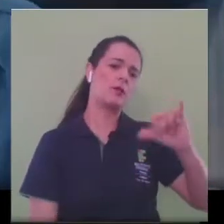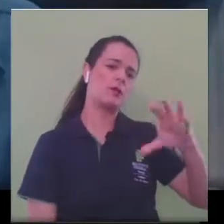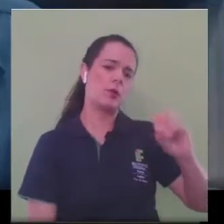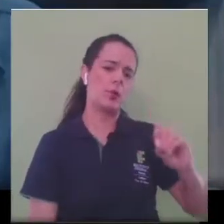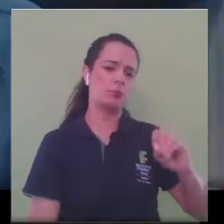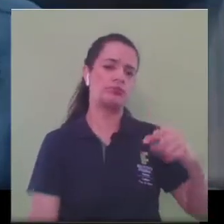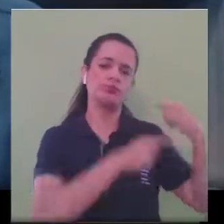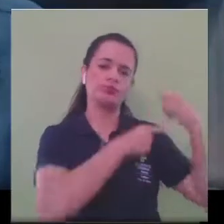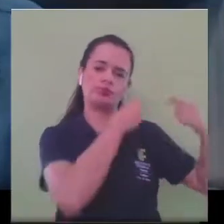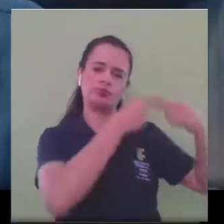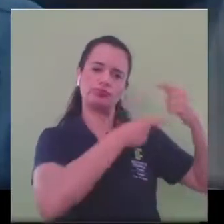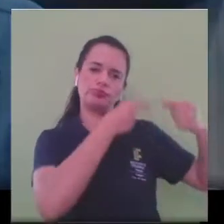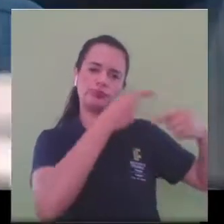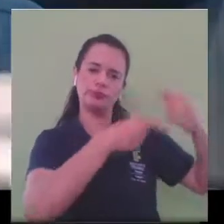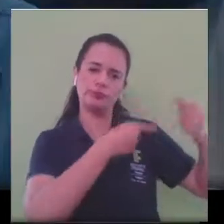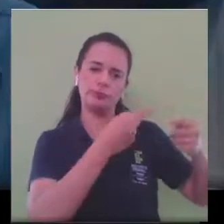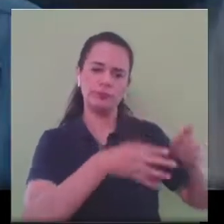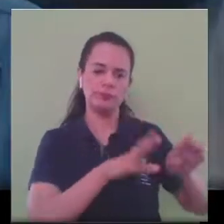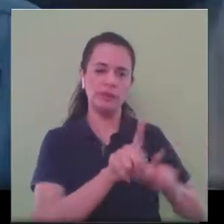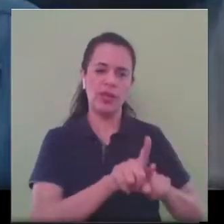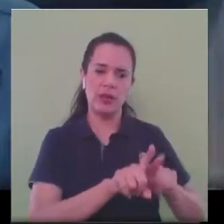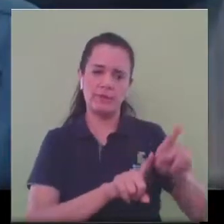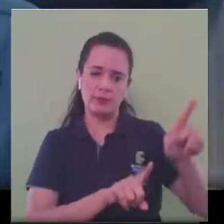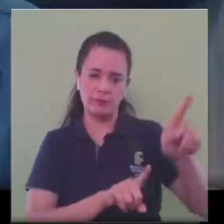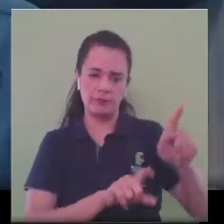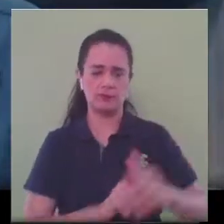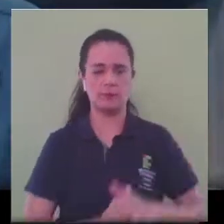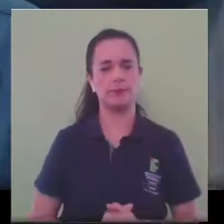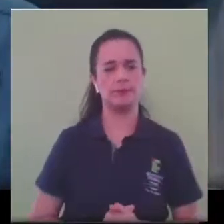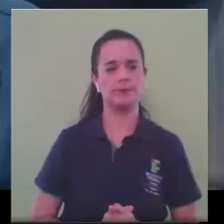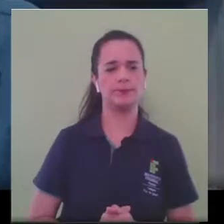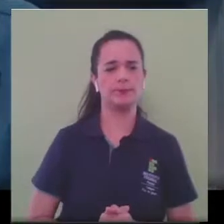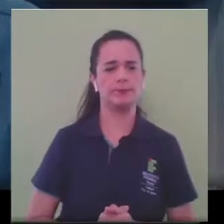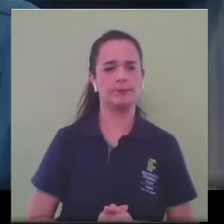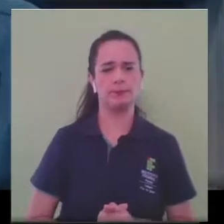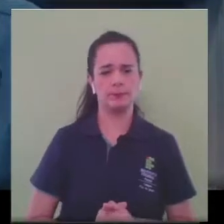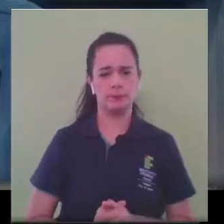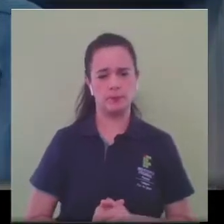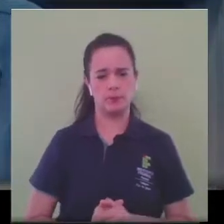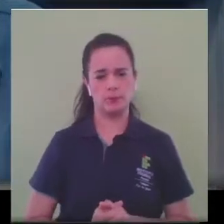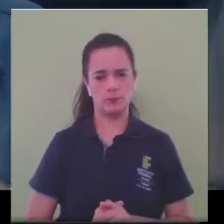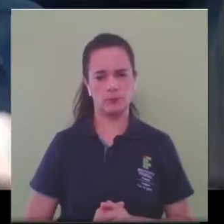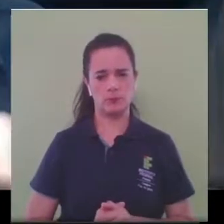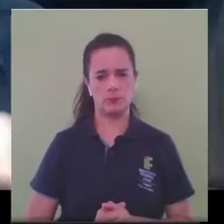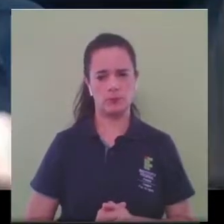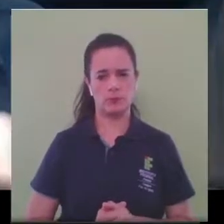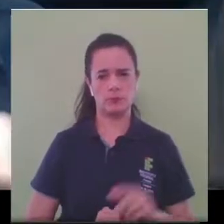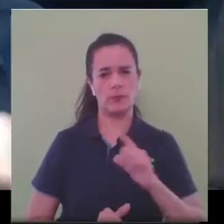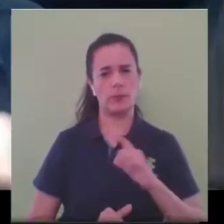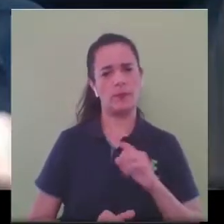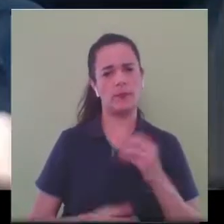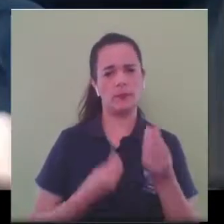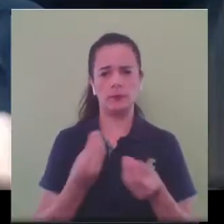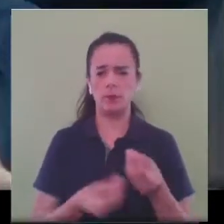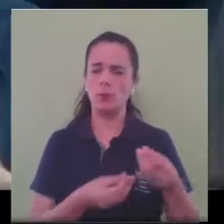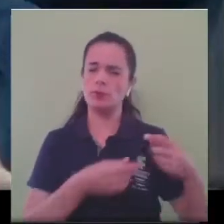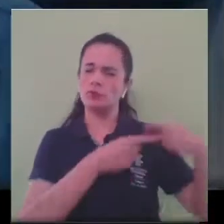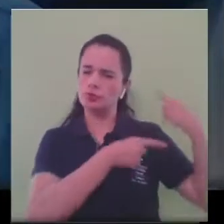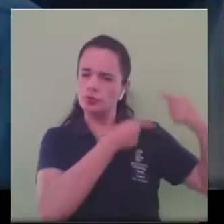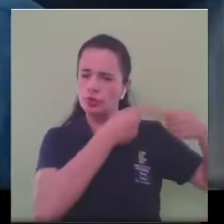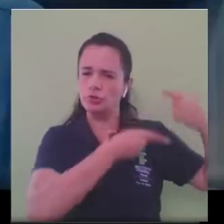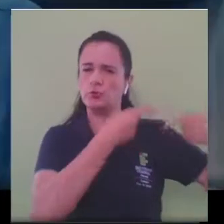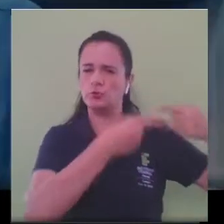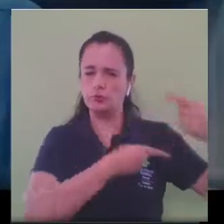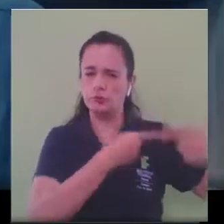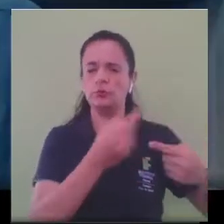né? Ou seja, o livro ele trata aí de algo que foi sendo de geração em geração